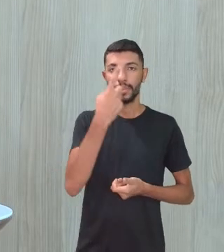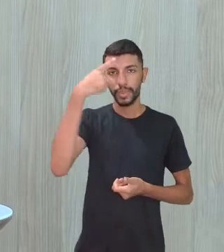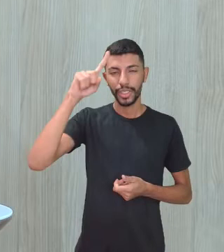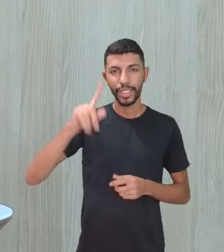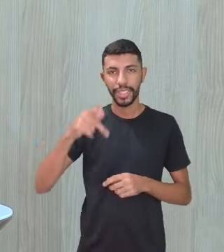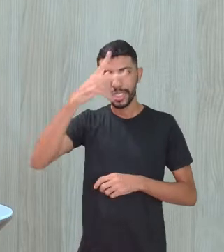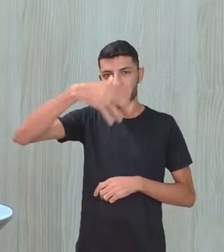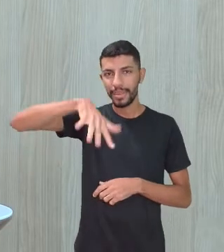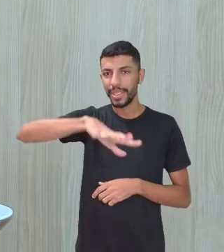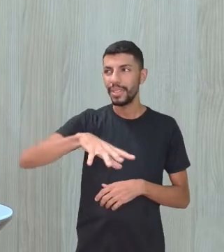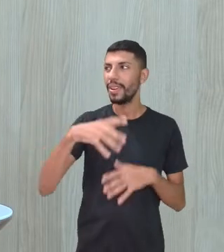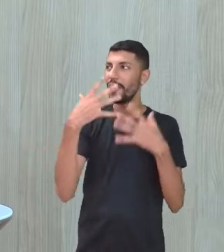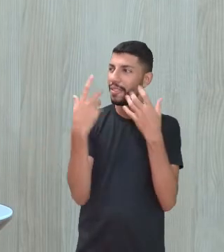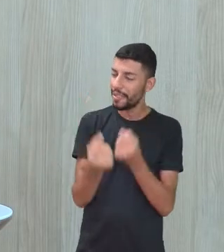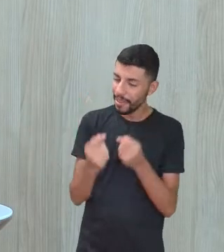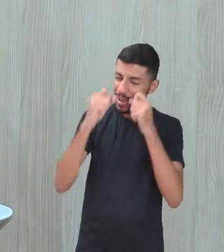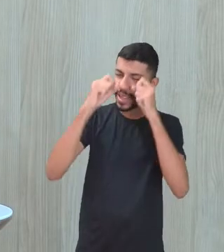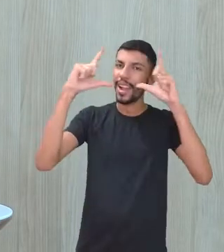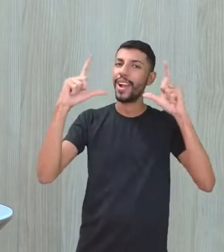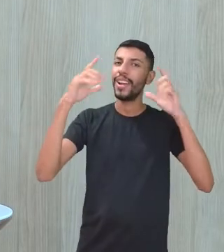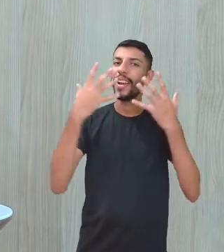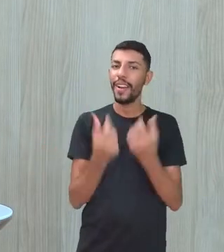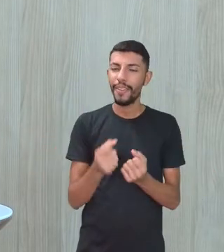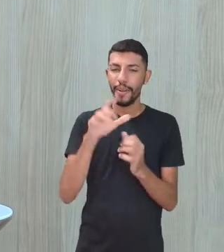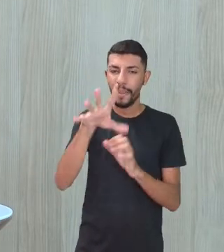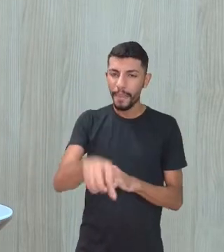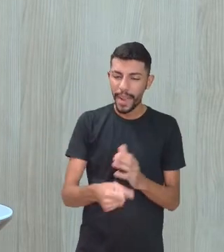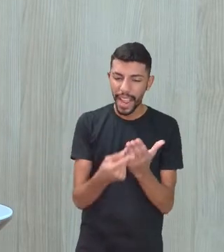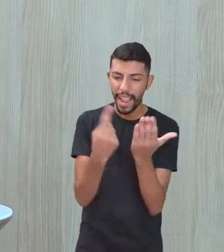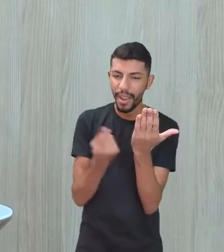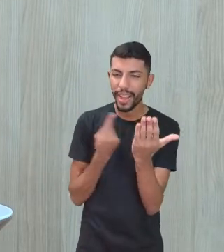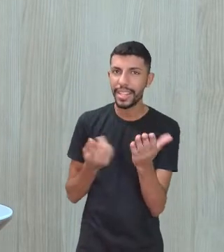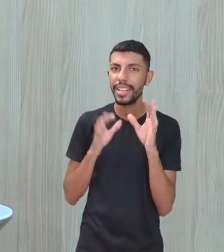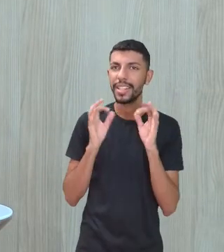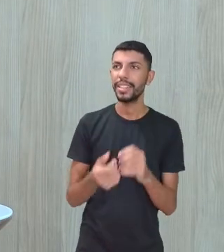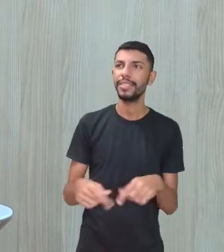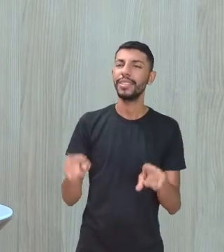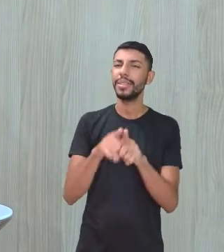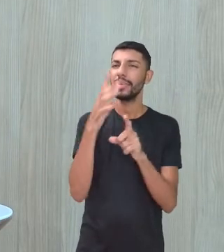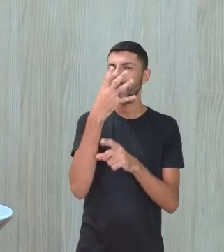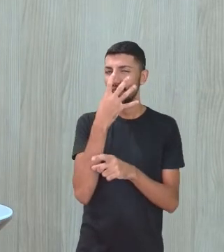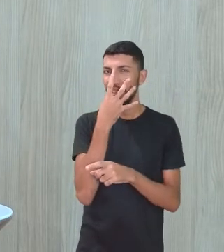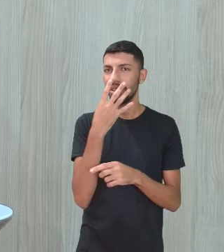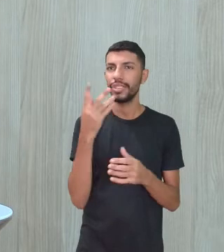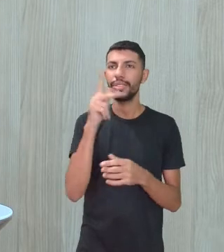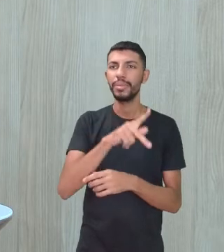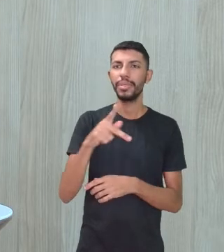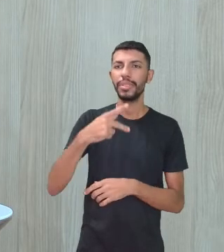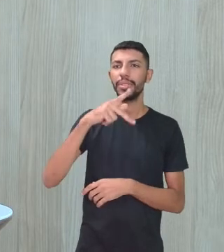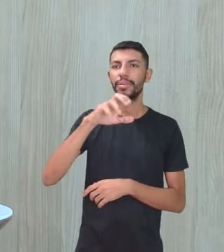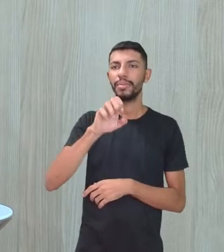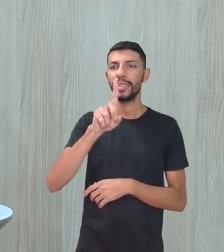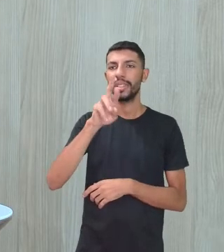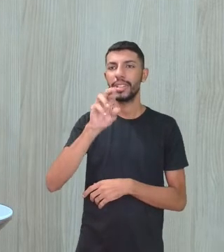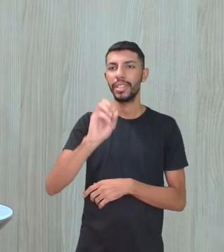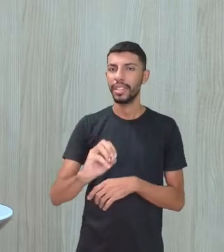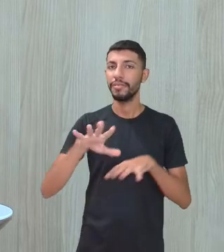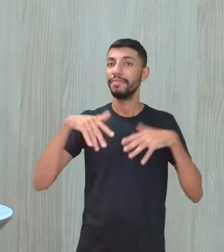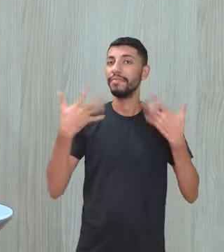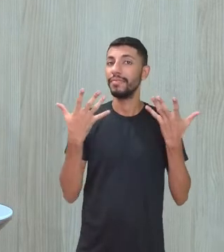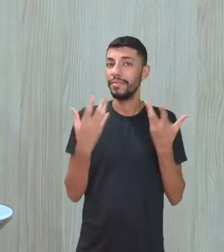Vamos acordar, vamos pegar o caderno e vamos acompanhar o professor Pedro, né? Então, vamos